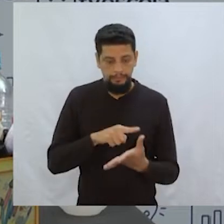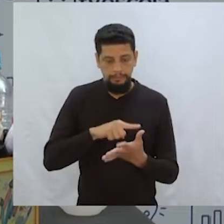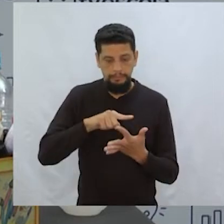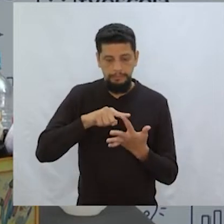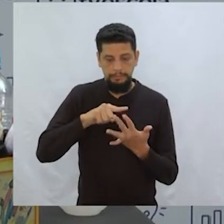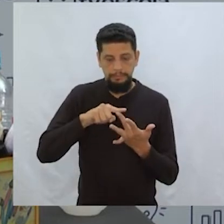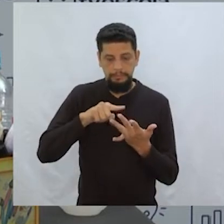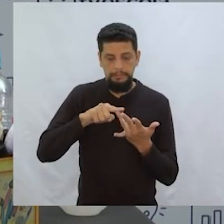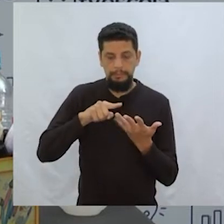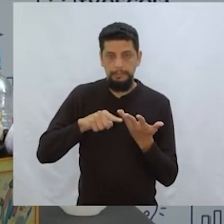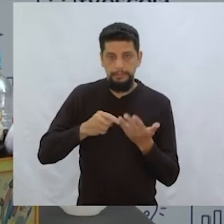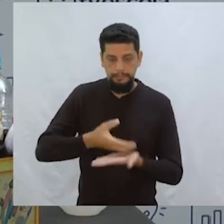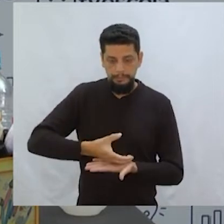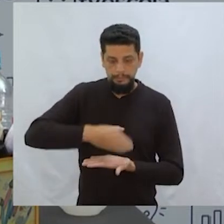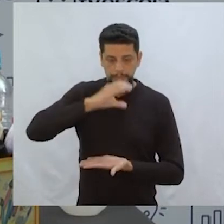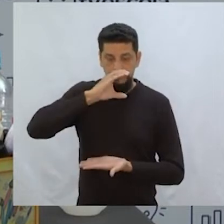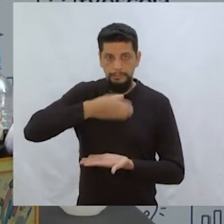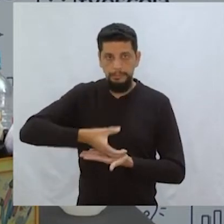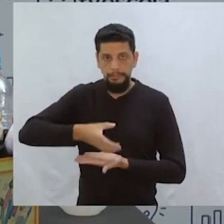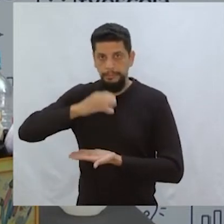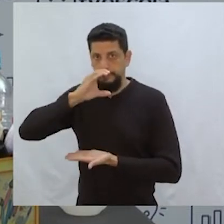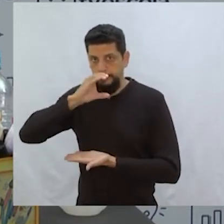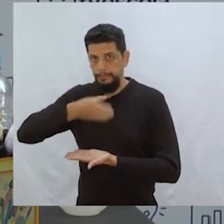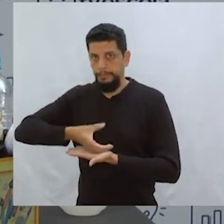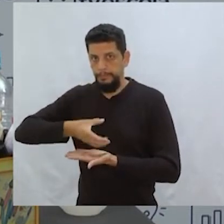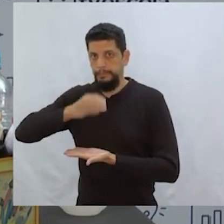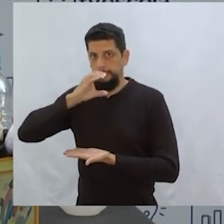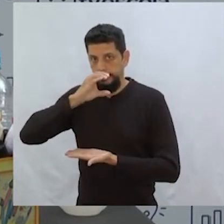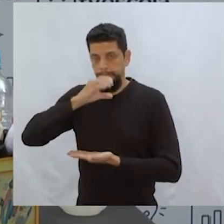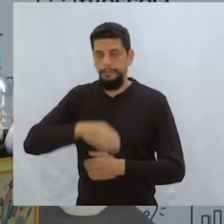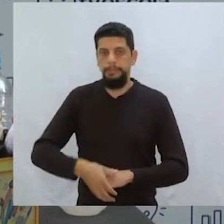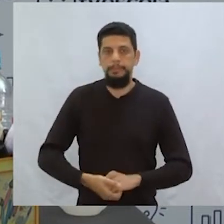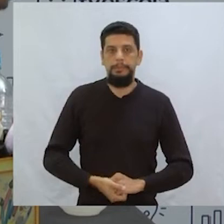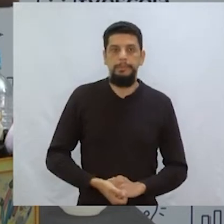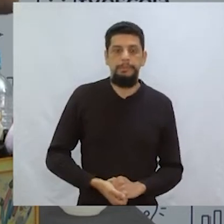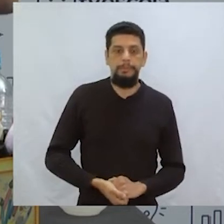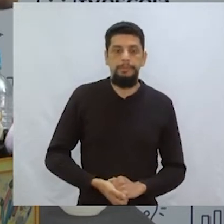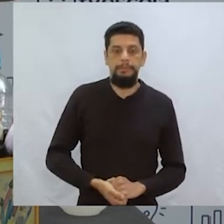3, 4, 5.